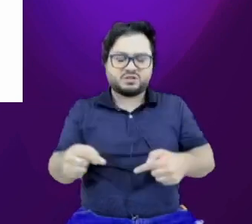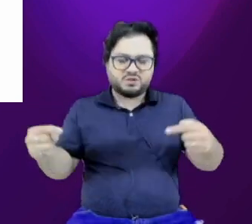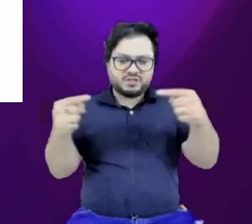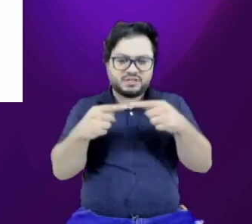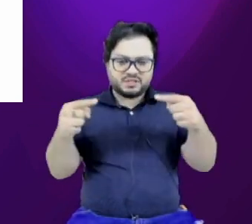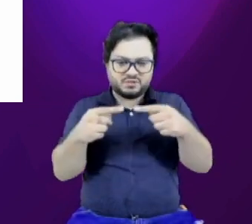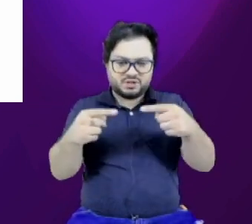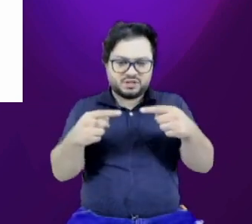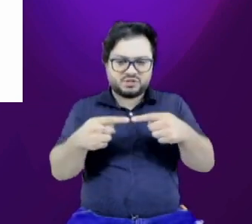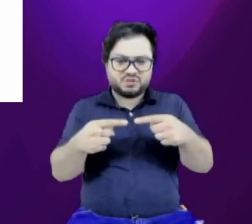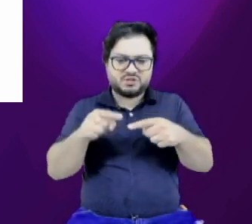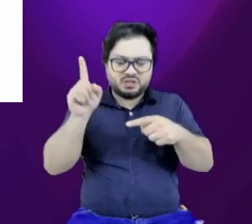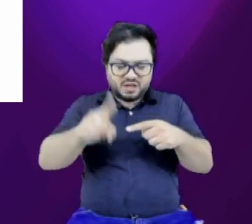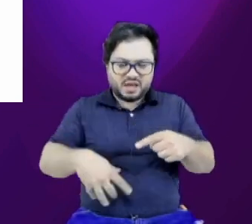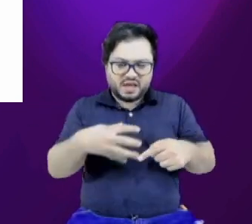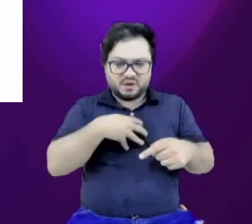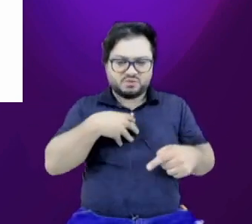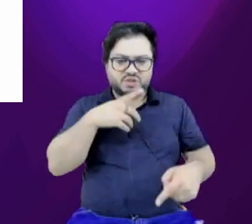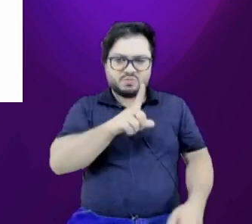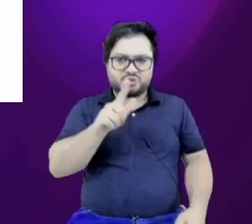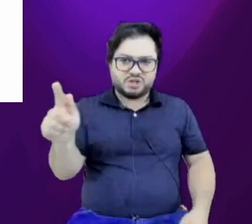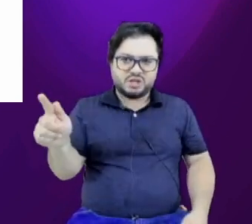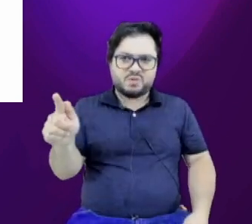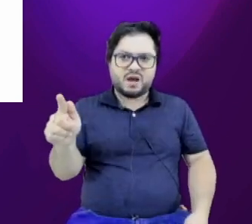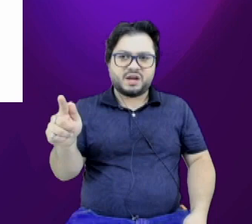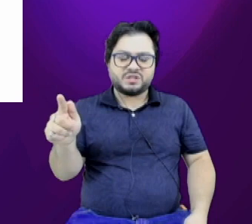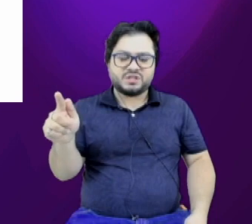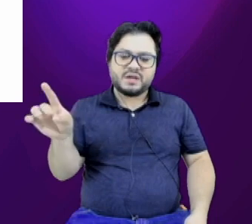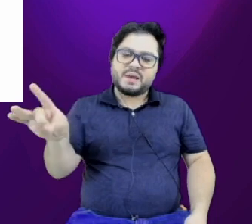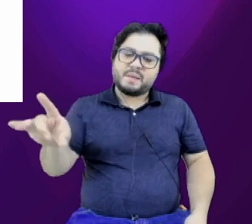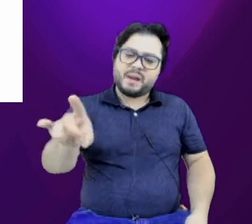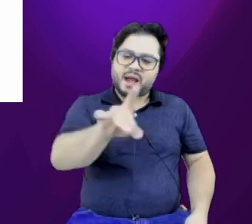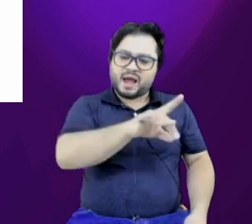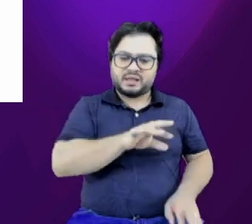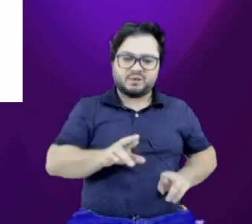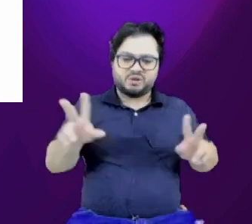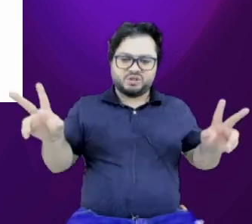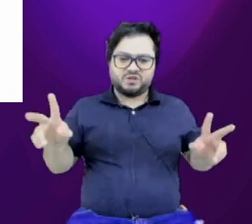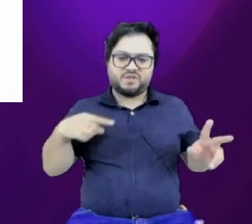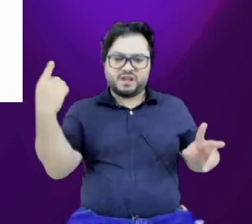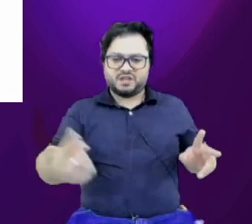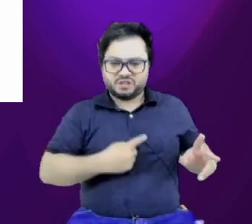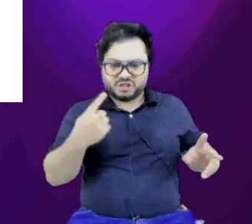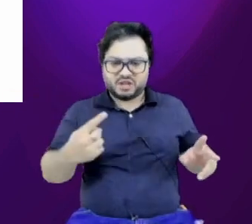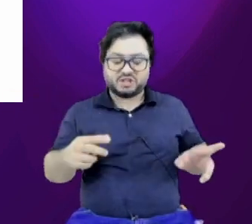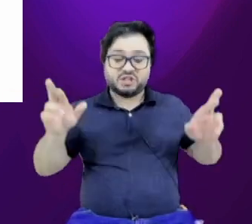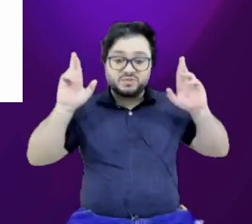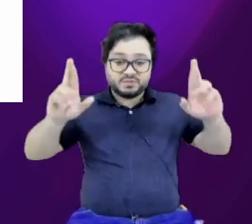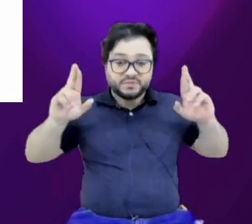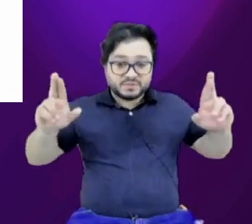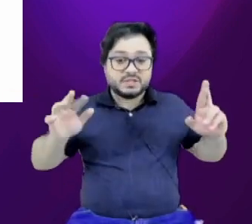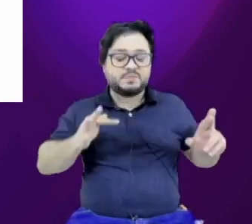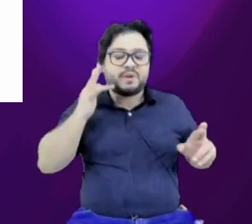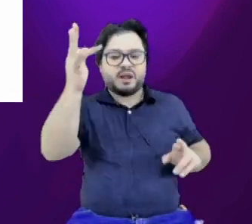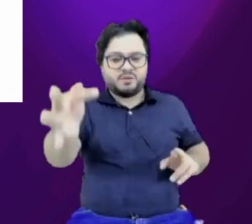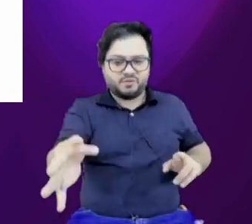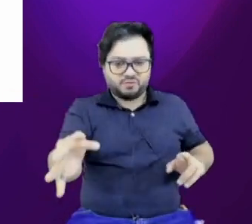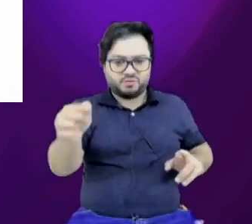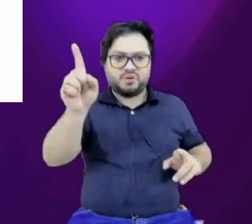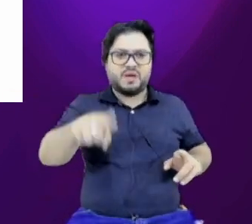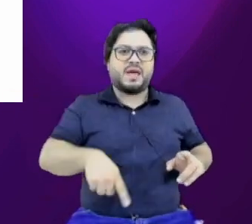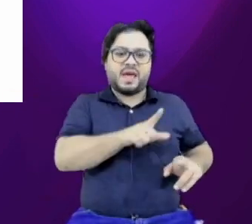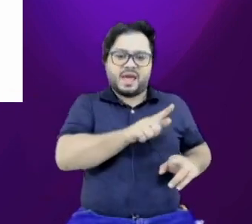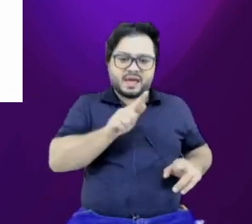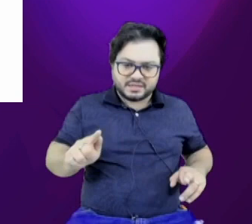conexões é um tipo de linguagem para cada um diferente. O que a gente espera num futuro é que as